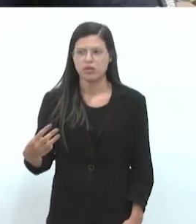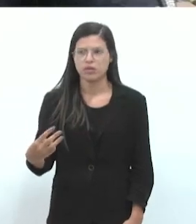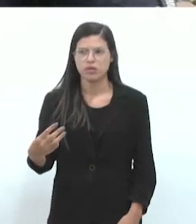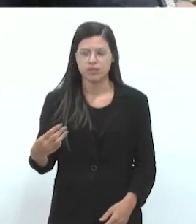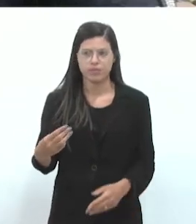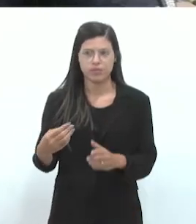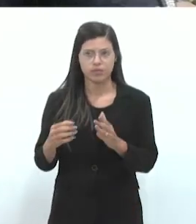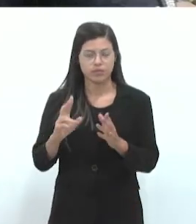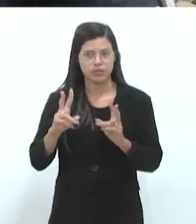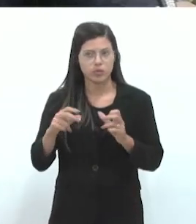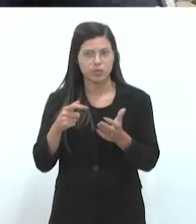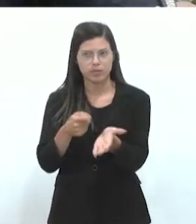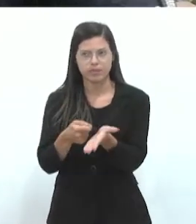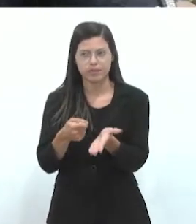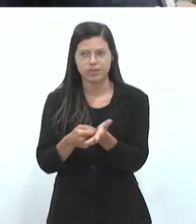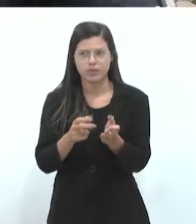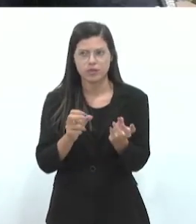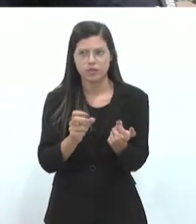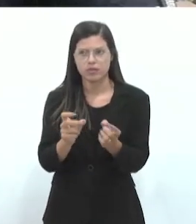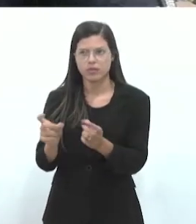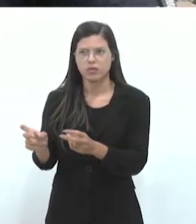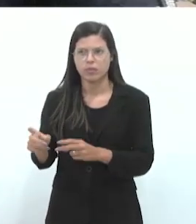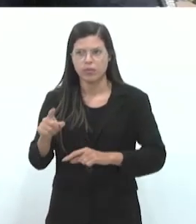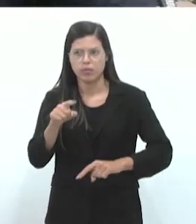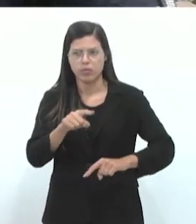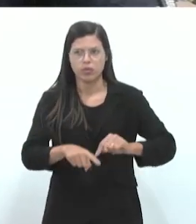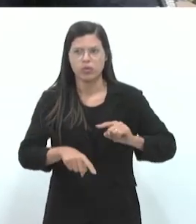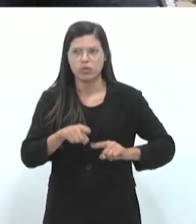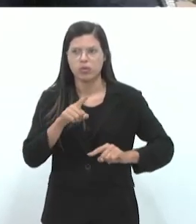a obrigatoriedade de comercialização de produtos saneantes